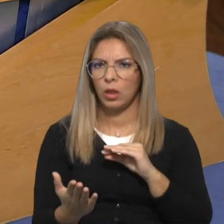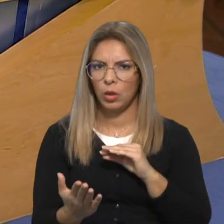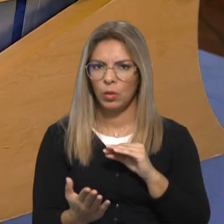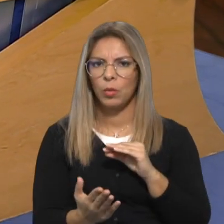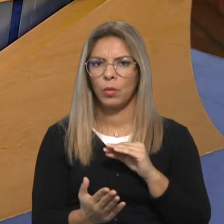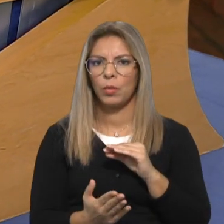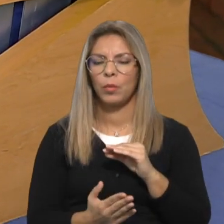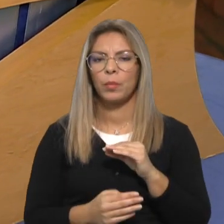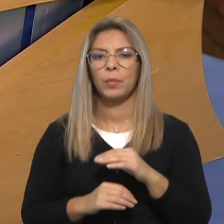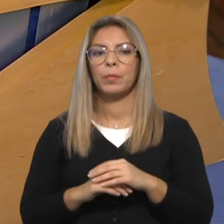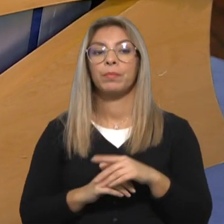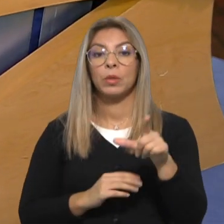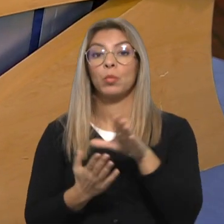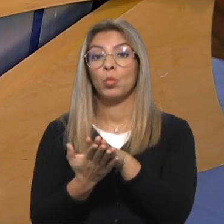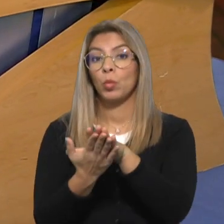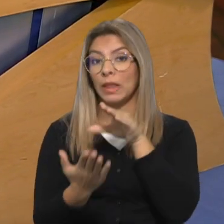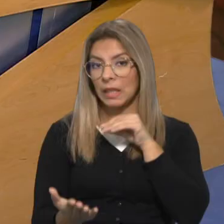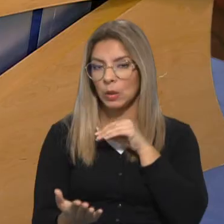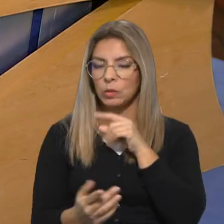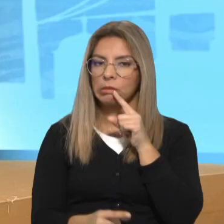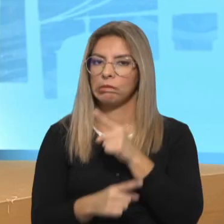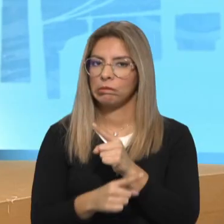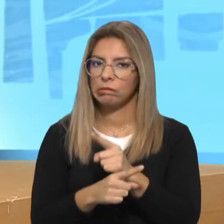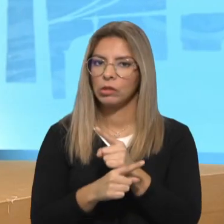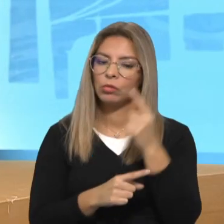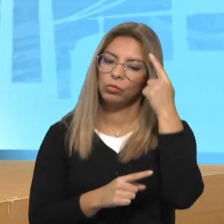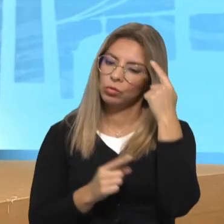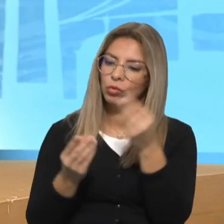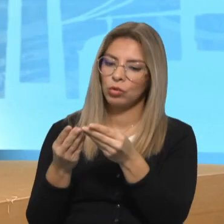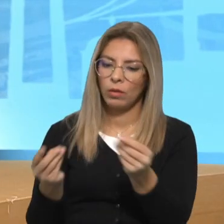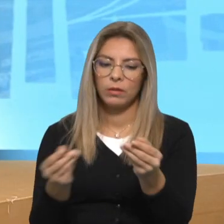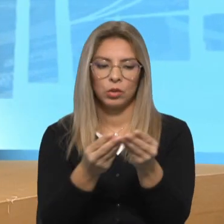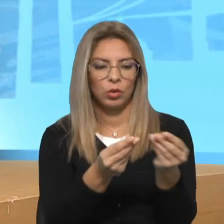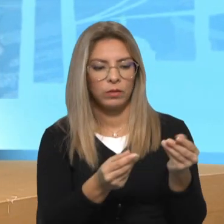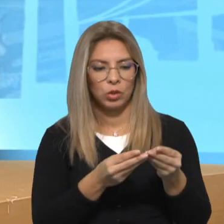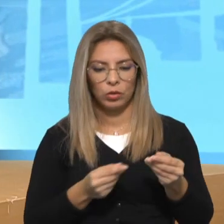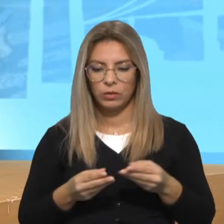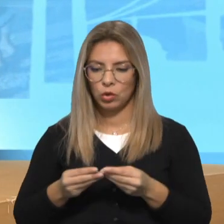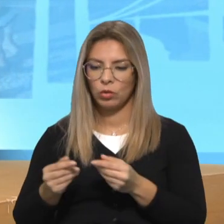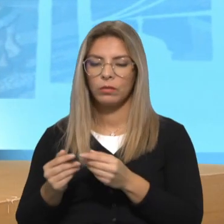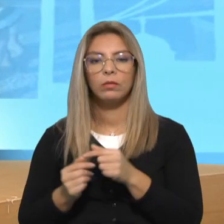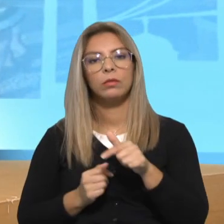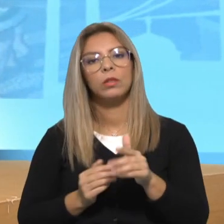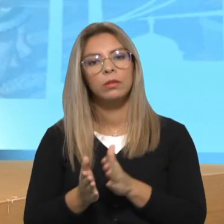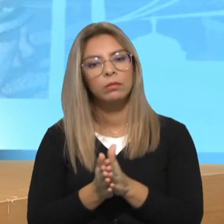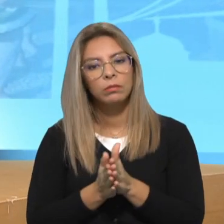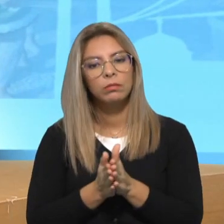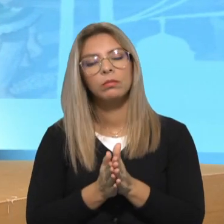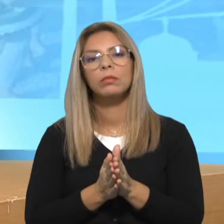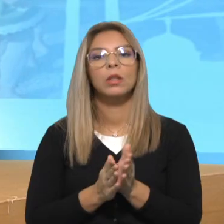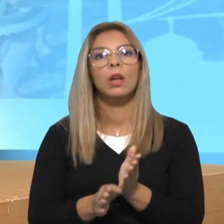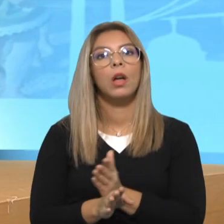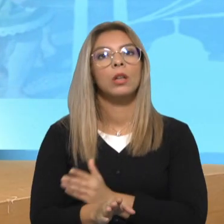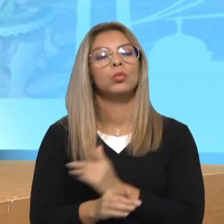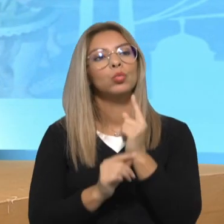cristãs. E é um modelo que, de facto, resolve muitos problemas quando bem aplicado. Porque na Trindade que ninguém